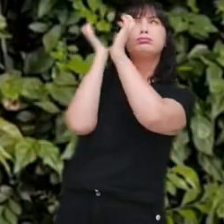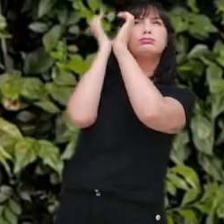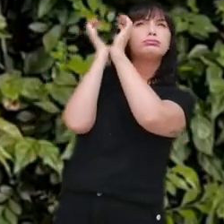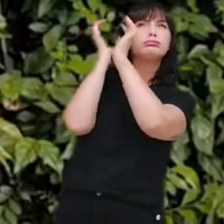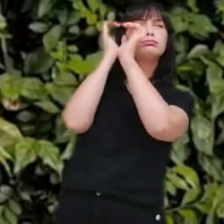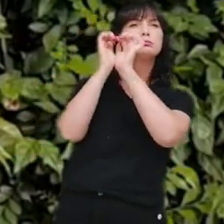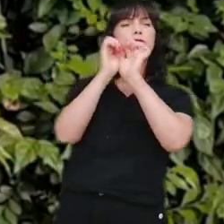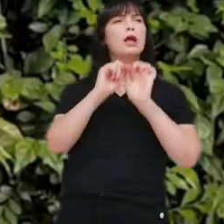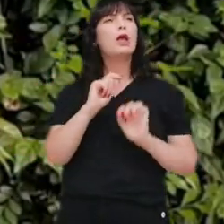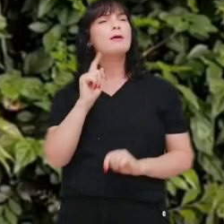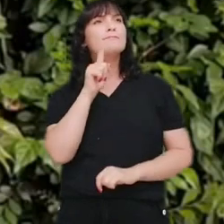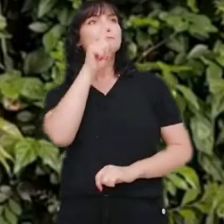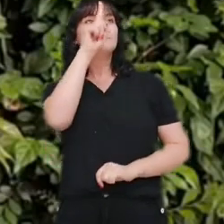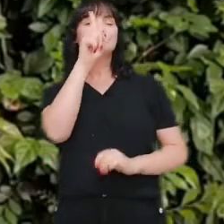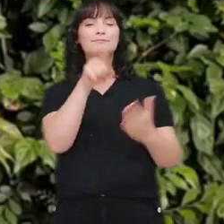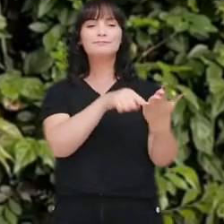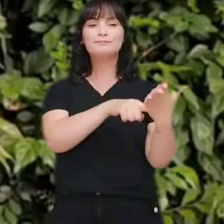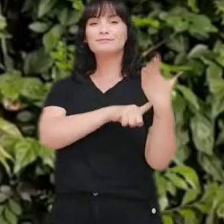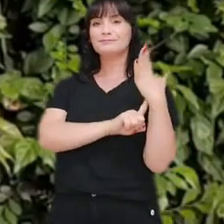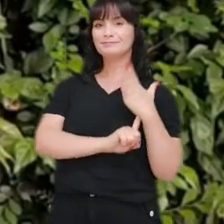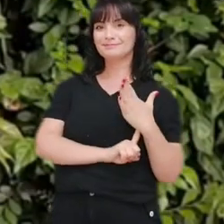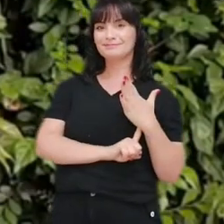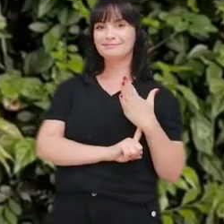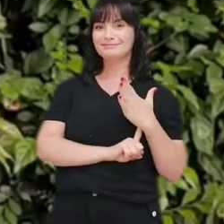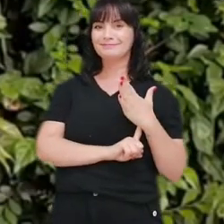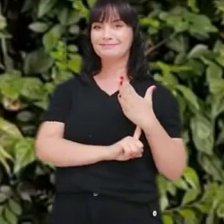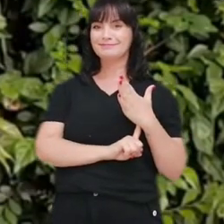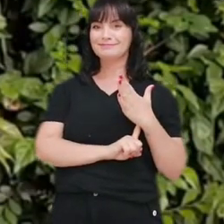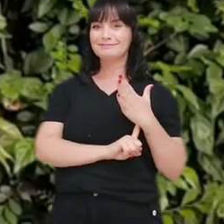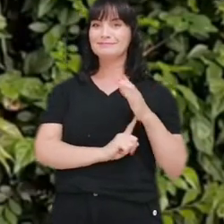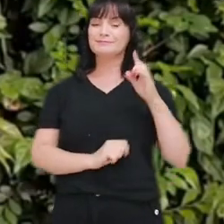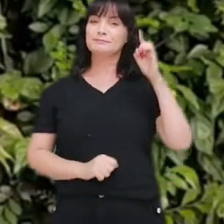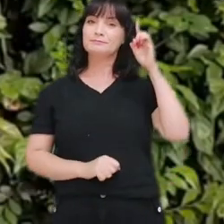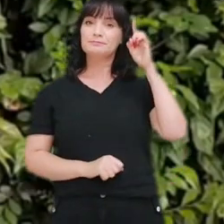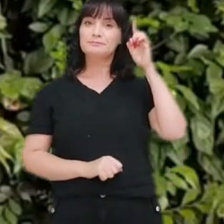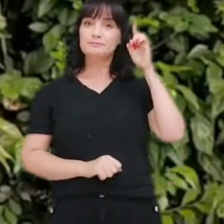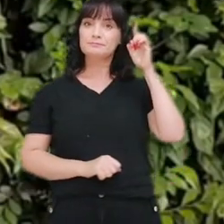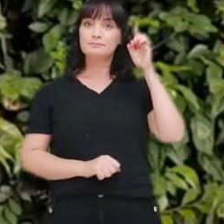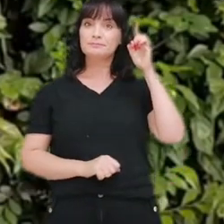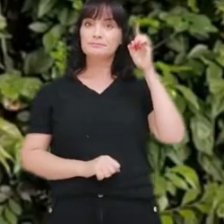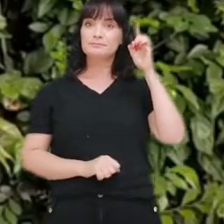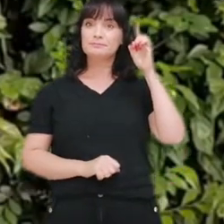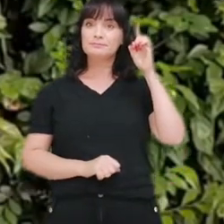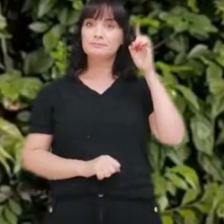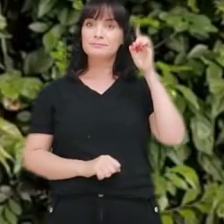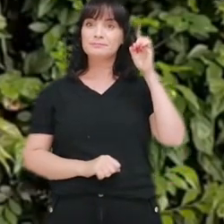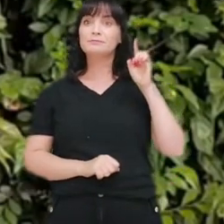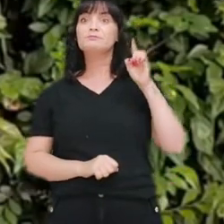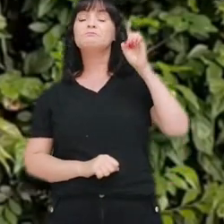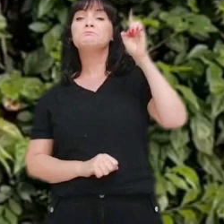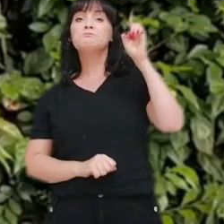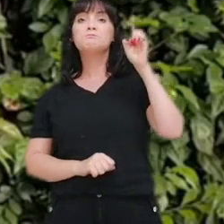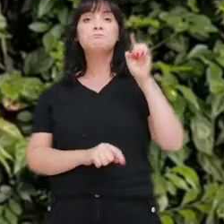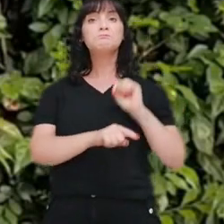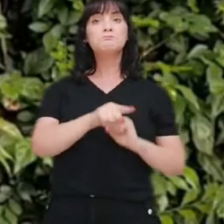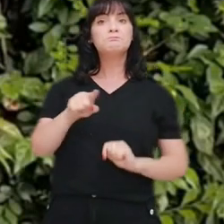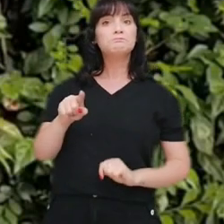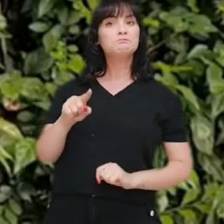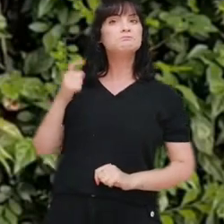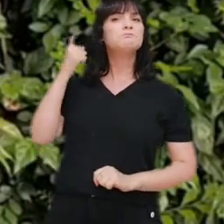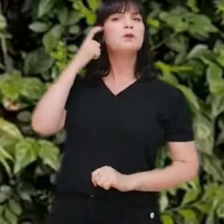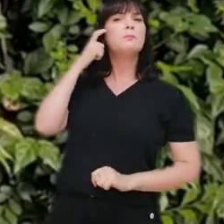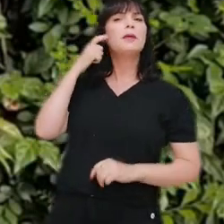nas landmarks que você vai apresentar. E você, student? Em quais Londrinas landmarks você